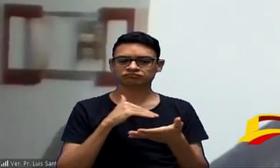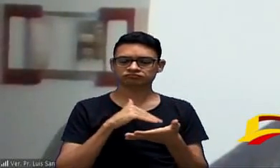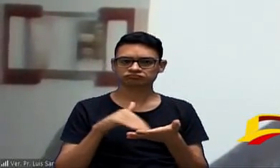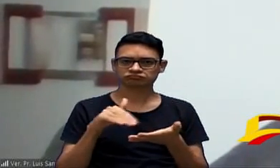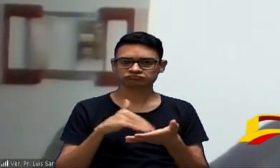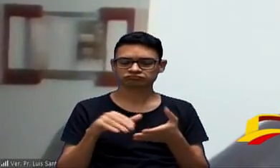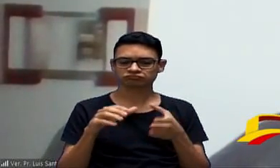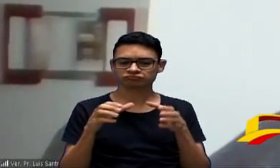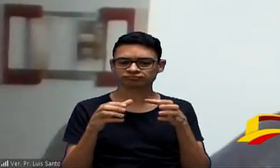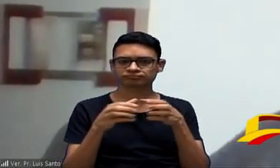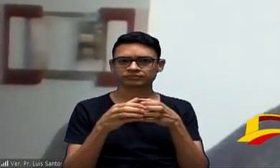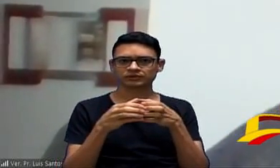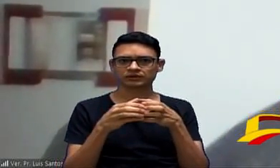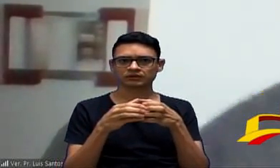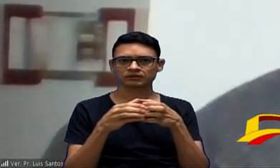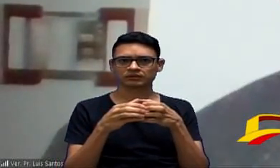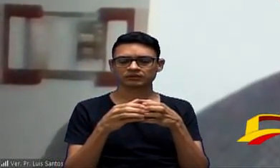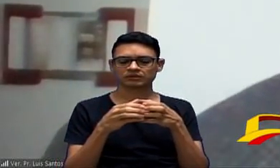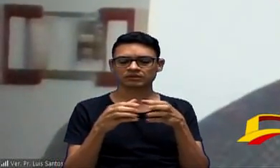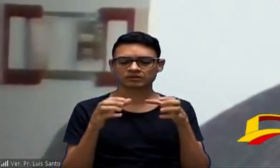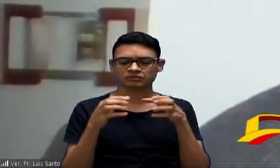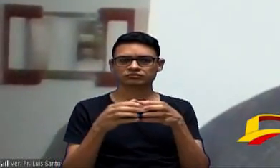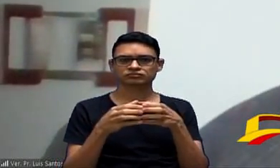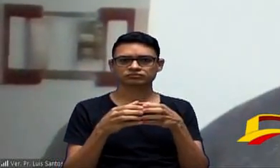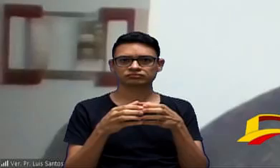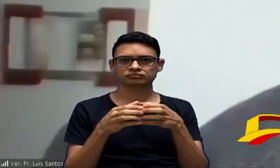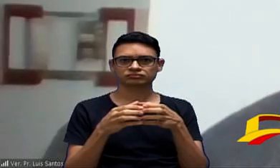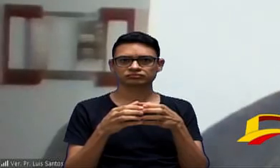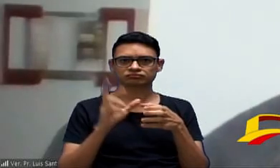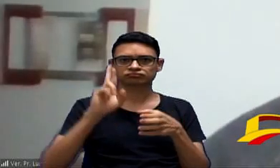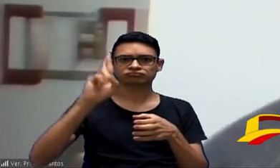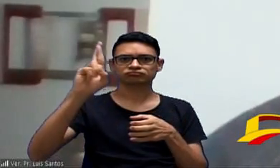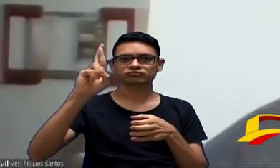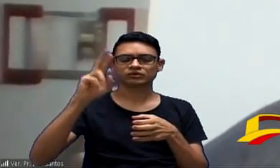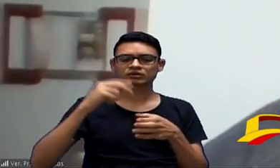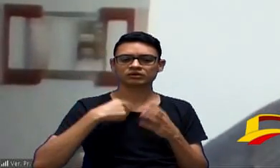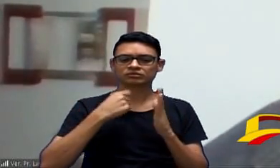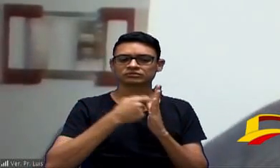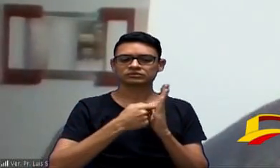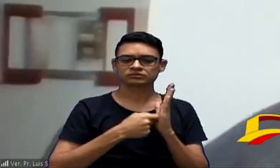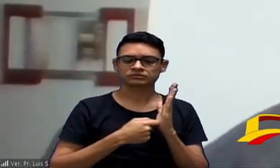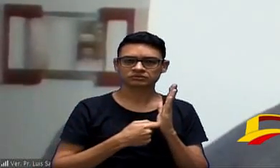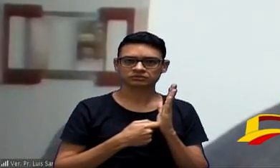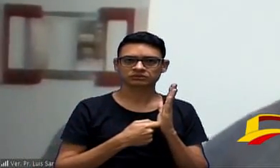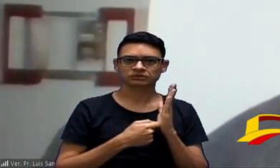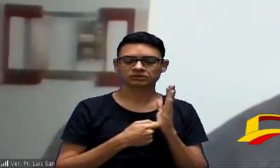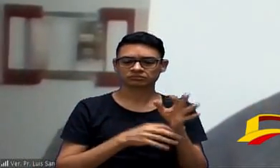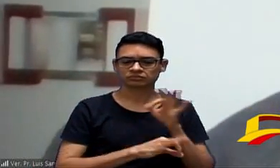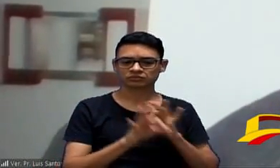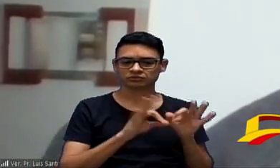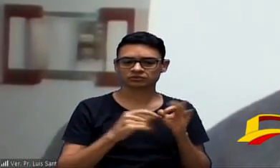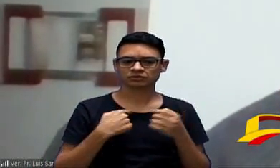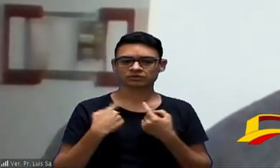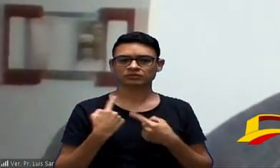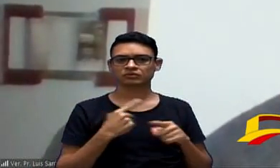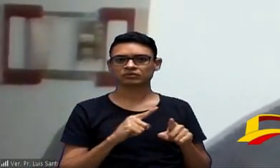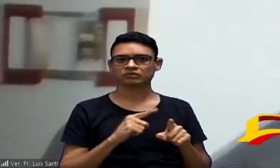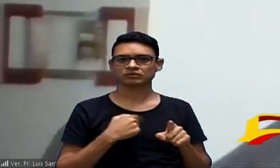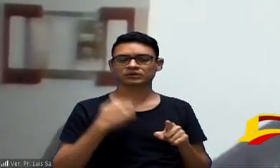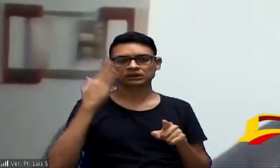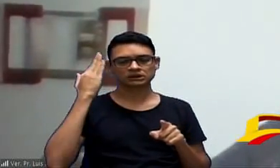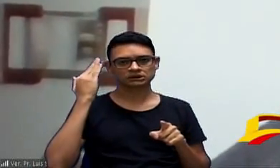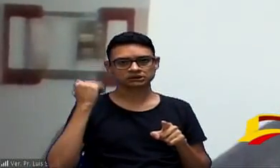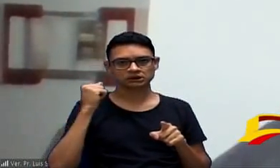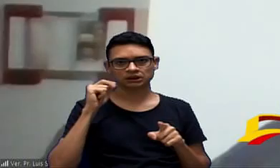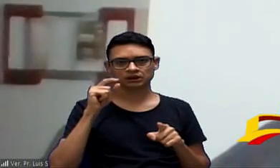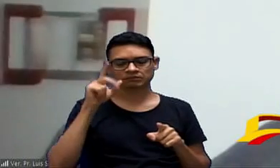demais vereadores, eu já cheguei a assinar projetos que eu, enquanto vereador, sou contra. Mas é meu papel, enquanto